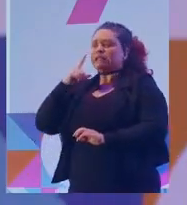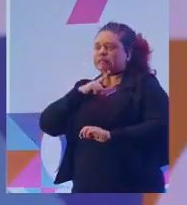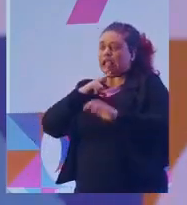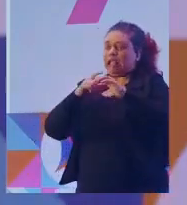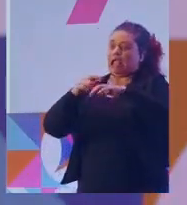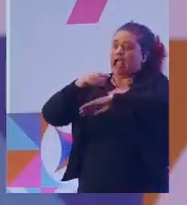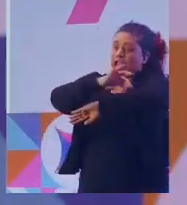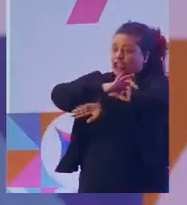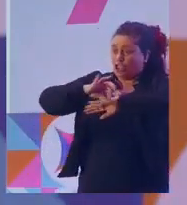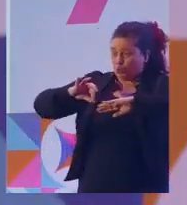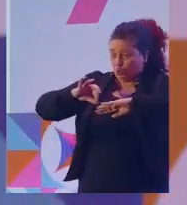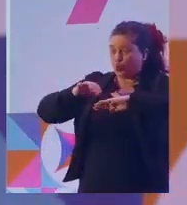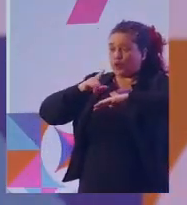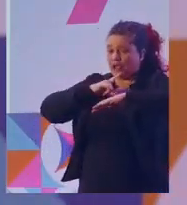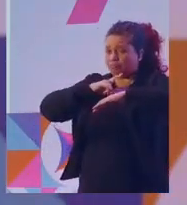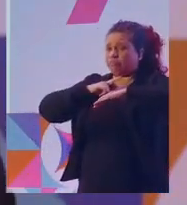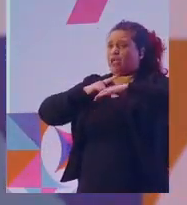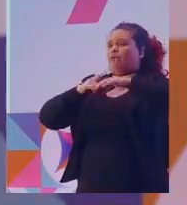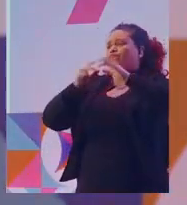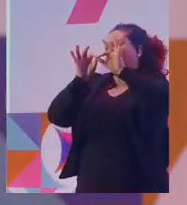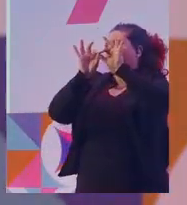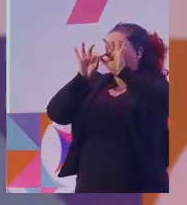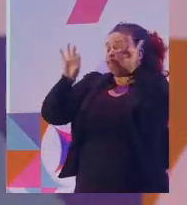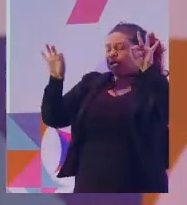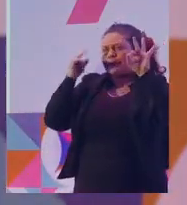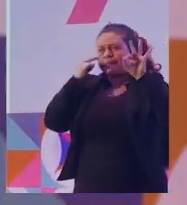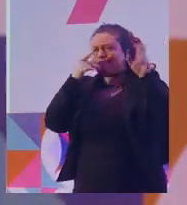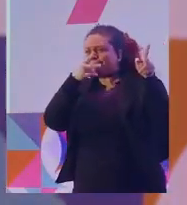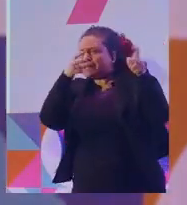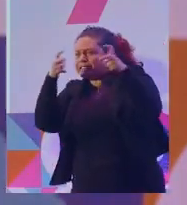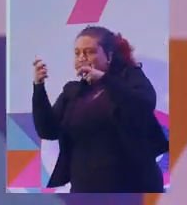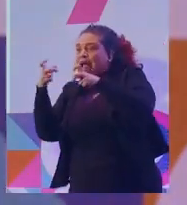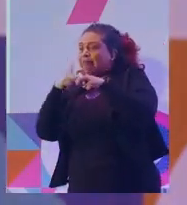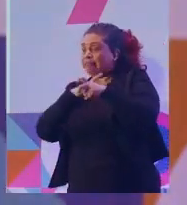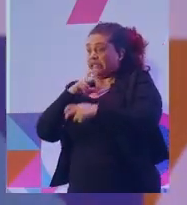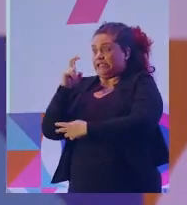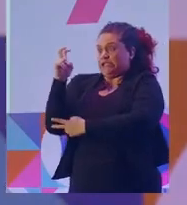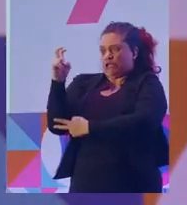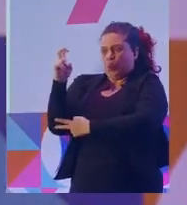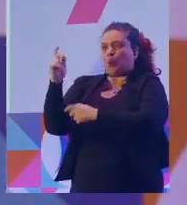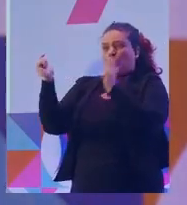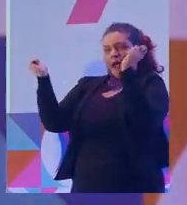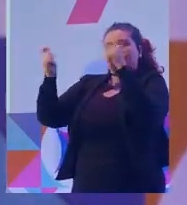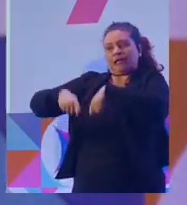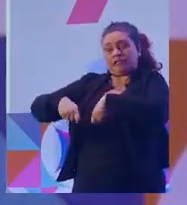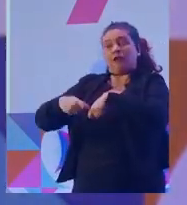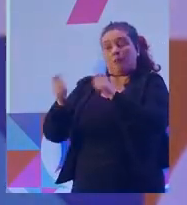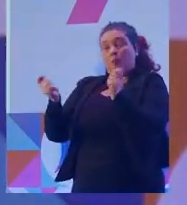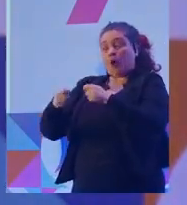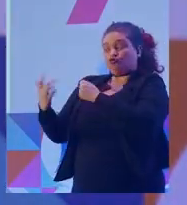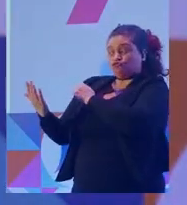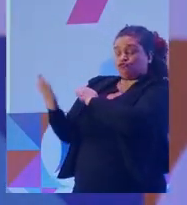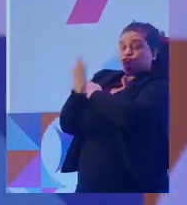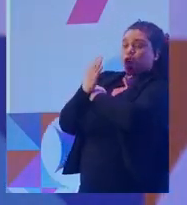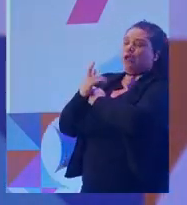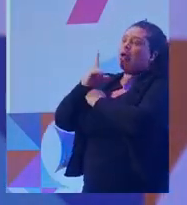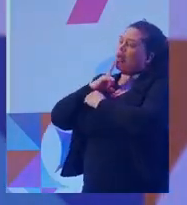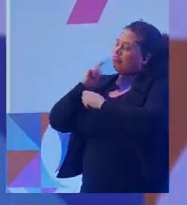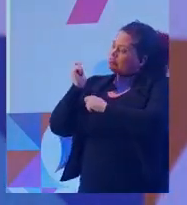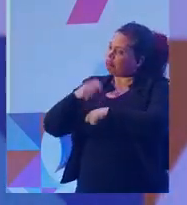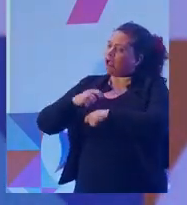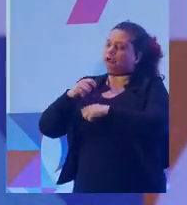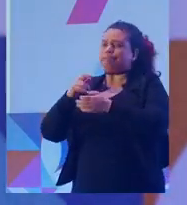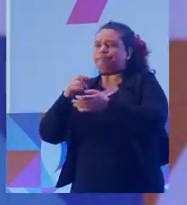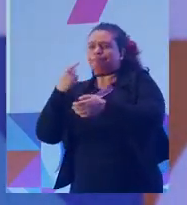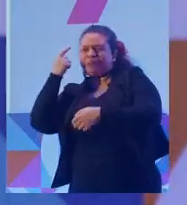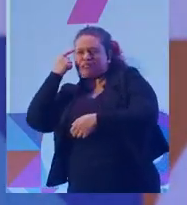macroarquitetura de alto nível, que a gente começa a identificar estas 5 macrocapacidades que nos ajudam a desenvolver